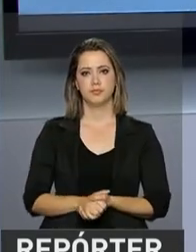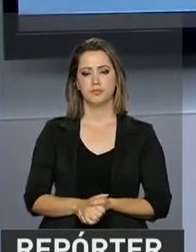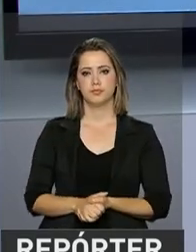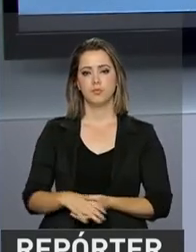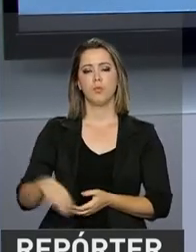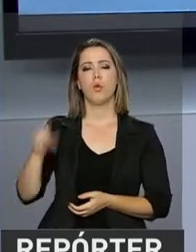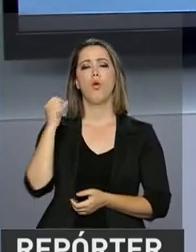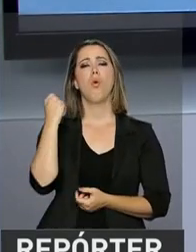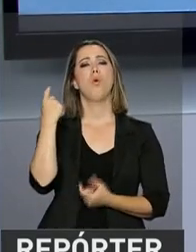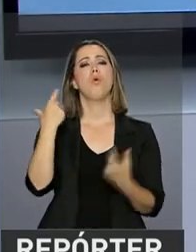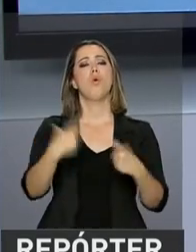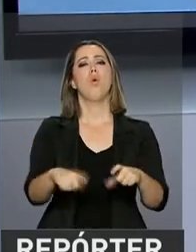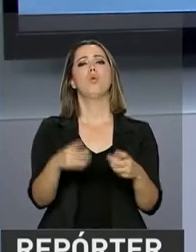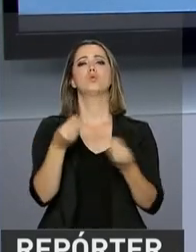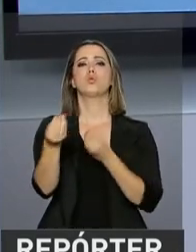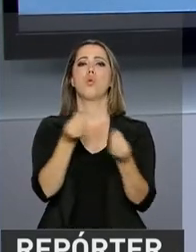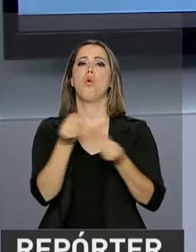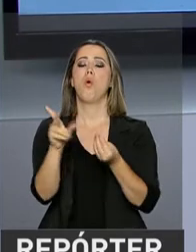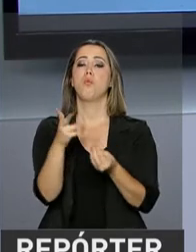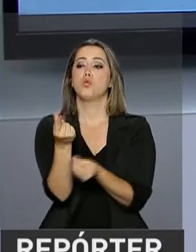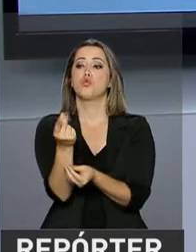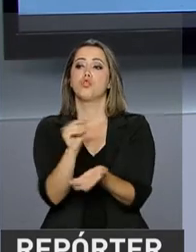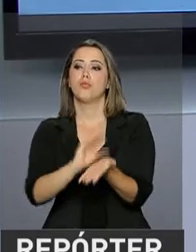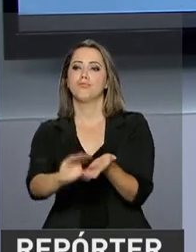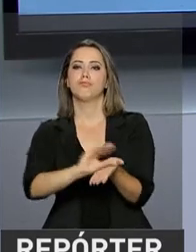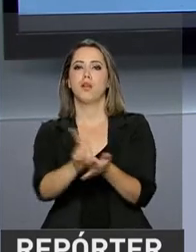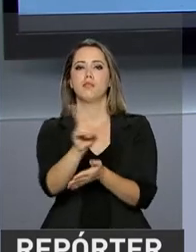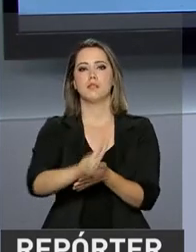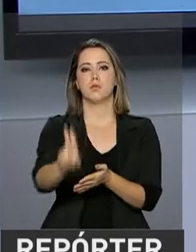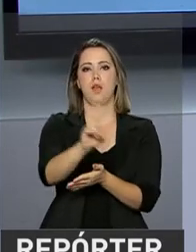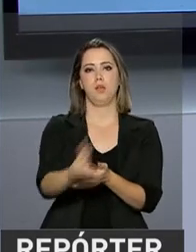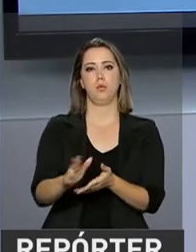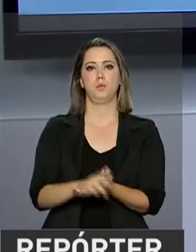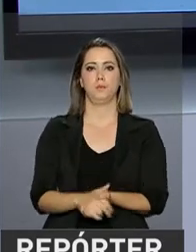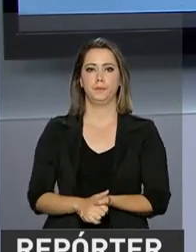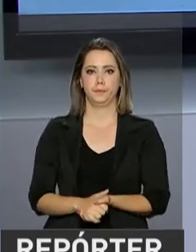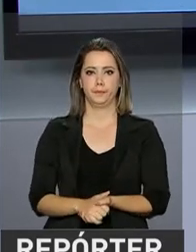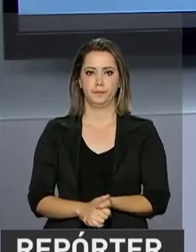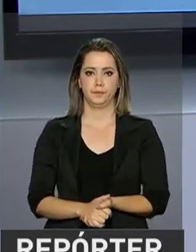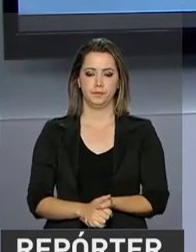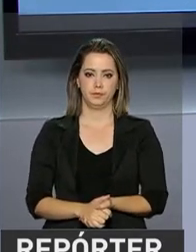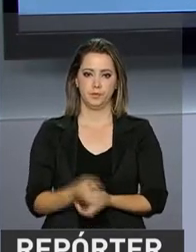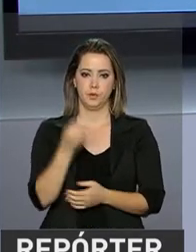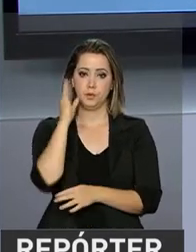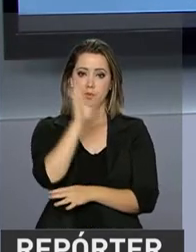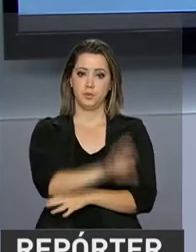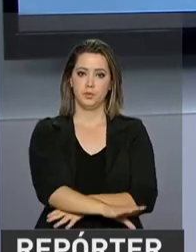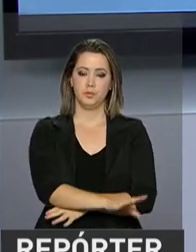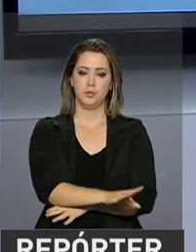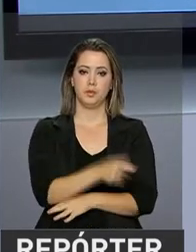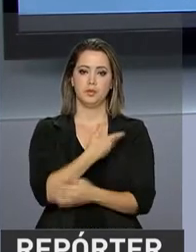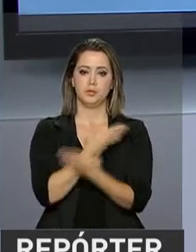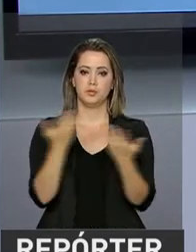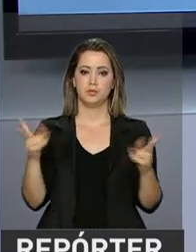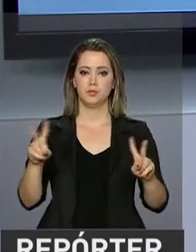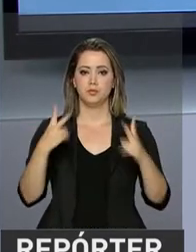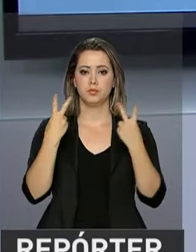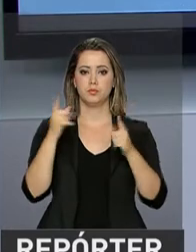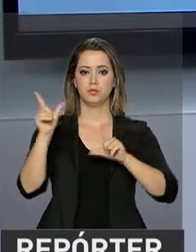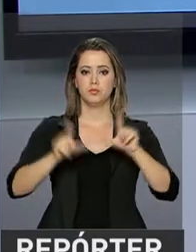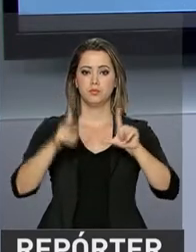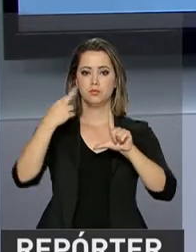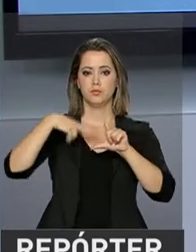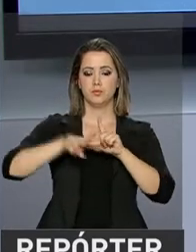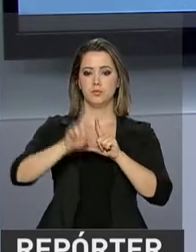paulo onde e como esse dinheiro vai ser aplicado boa tarde roberto a todos que nos assistem na